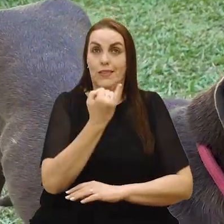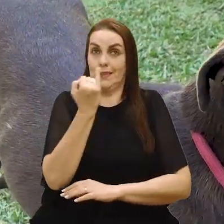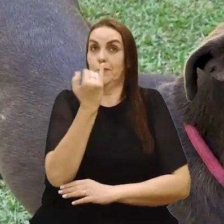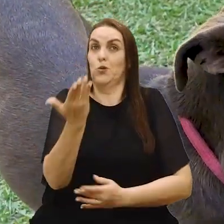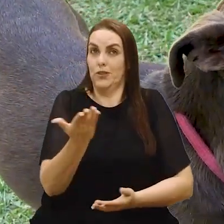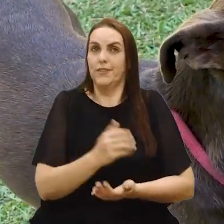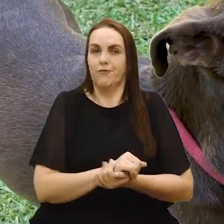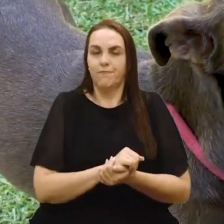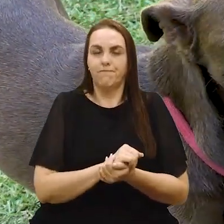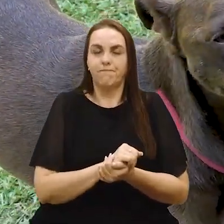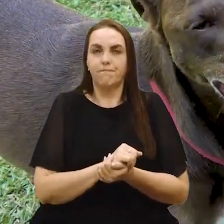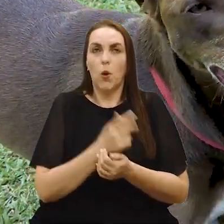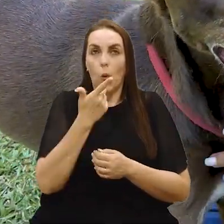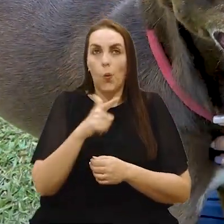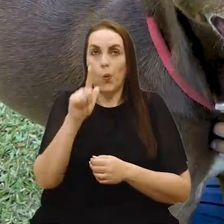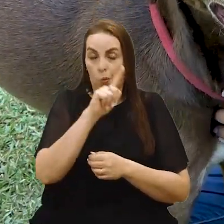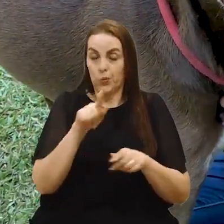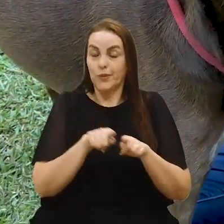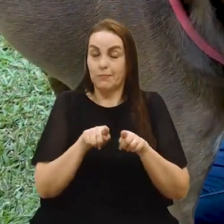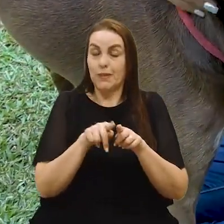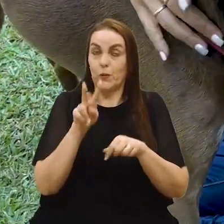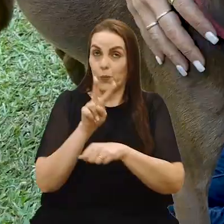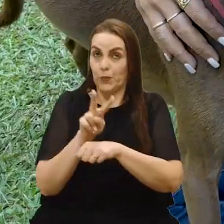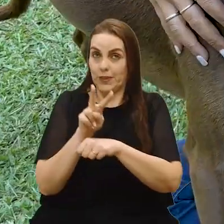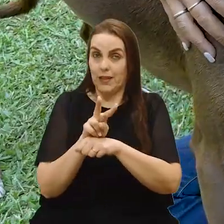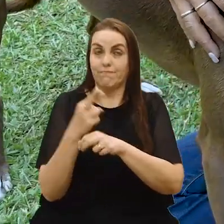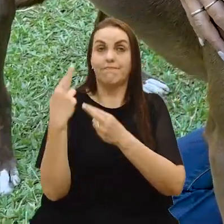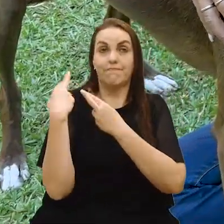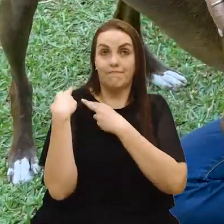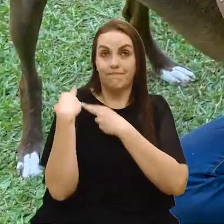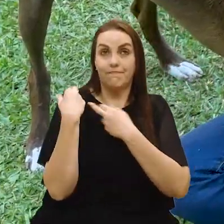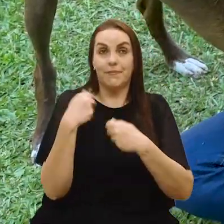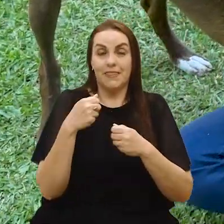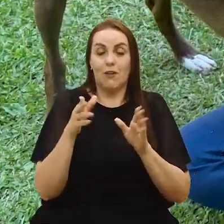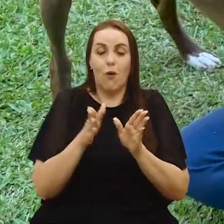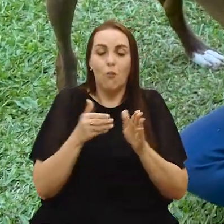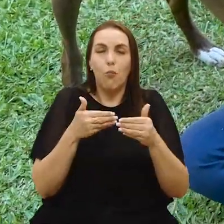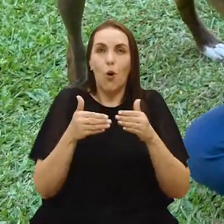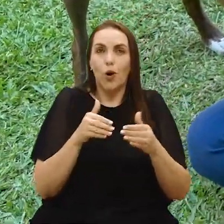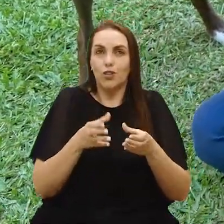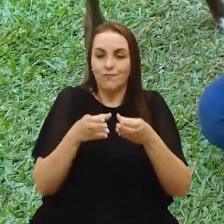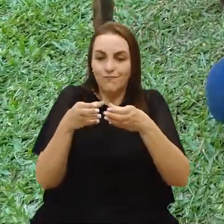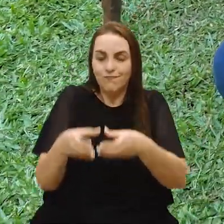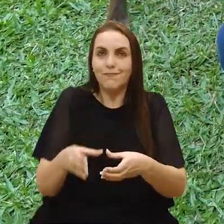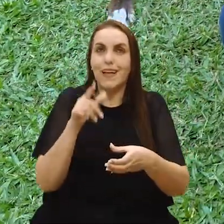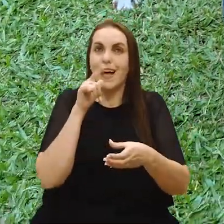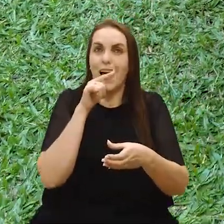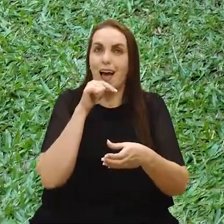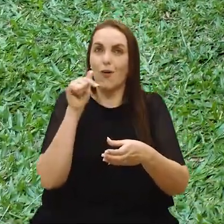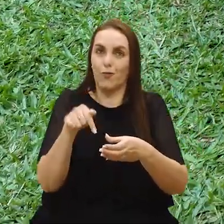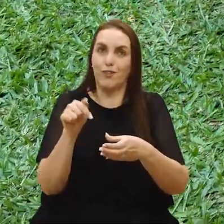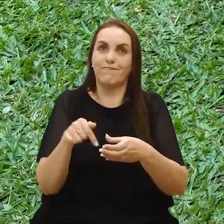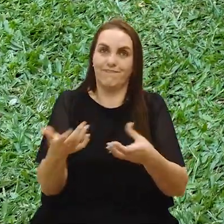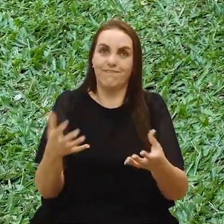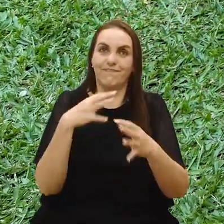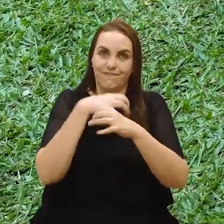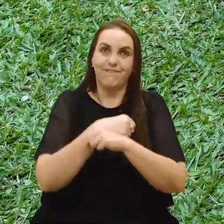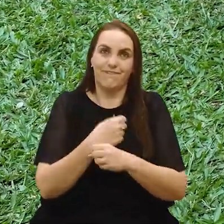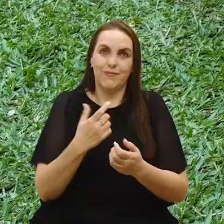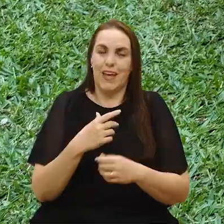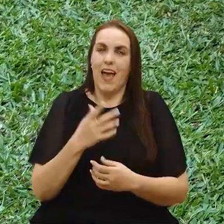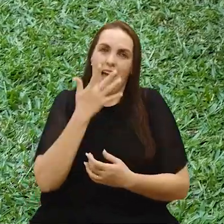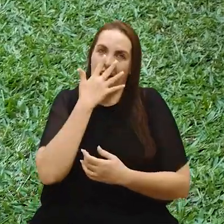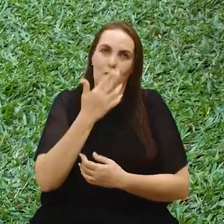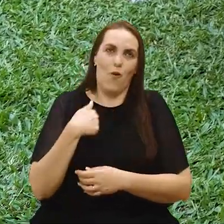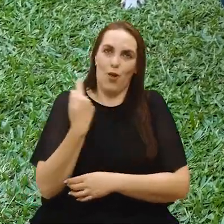bem importante. Outro cuidado, o tutor precisa levar um potinho, isso aí, para que ele tome água durante o